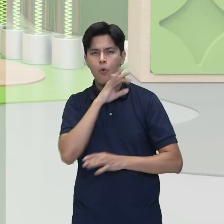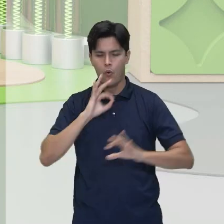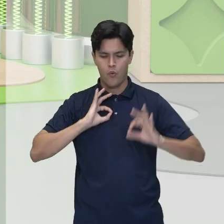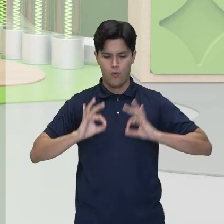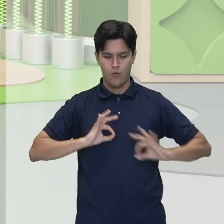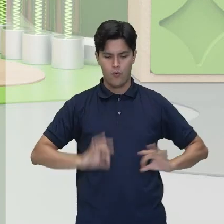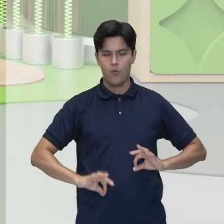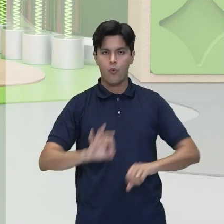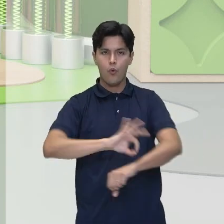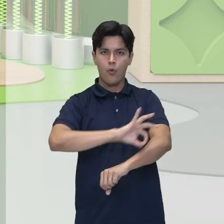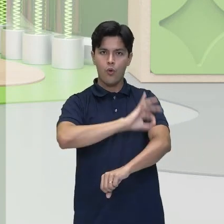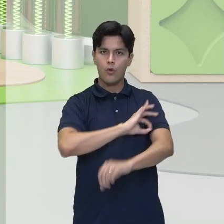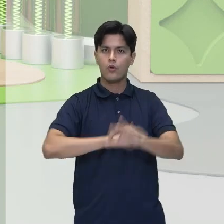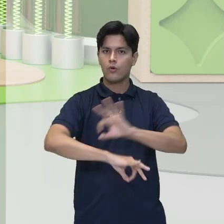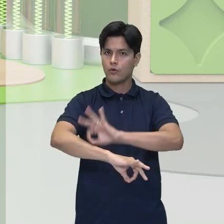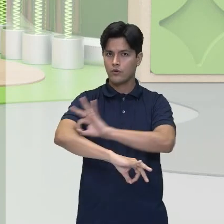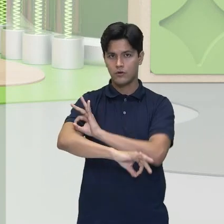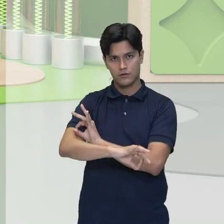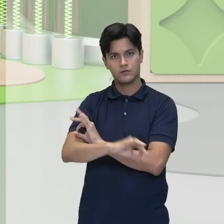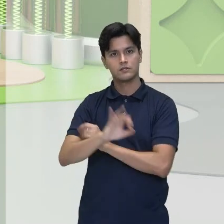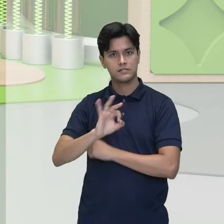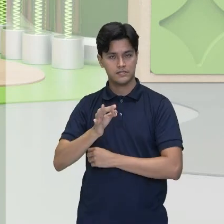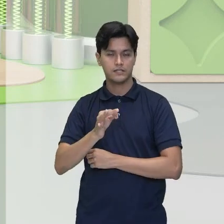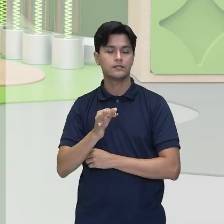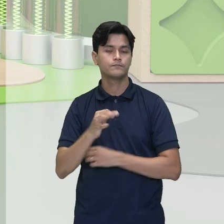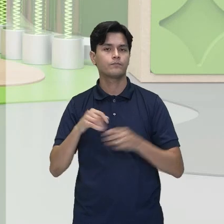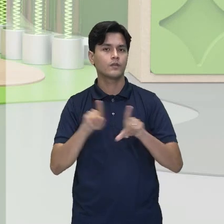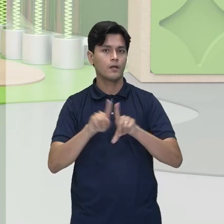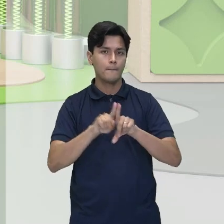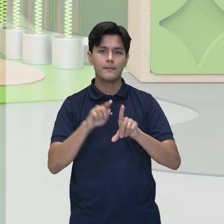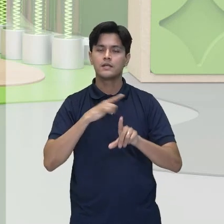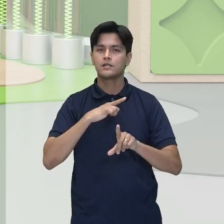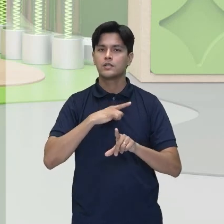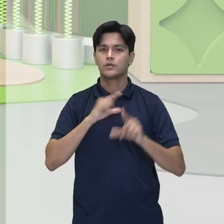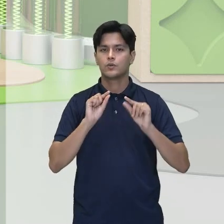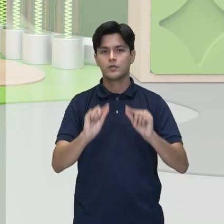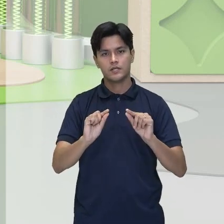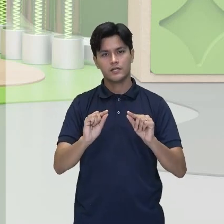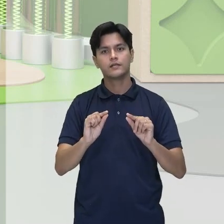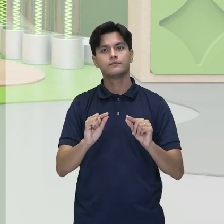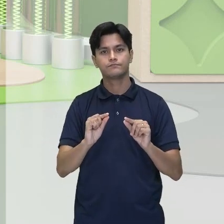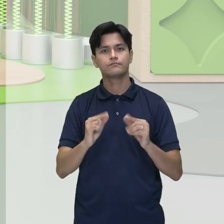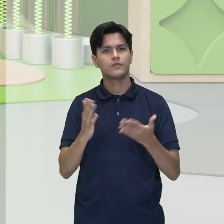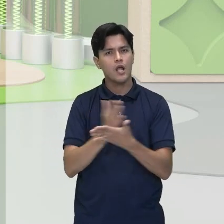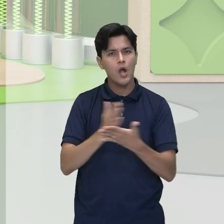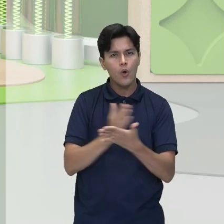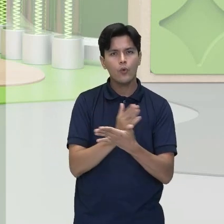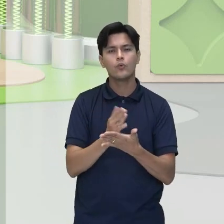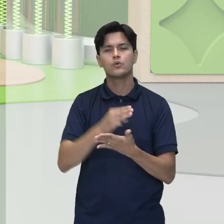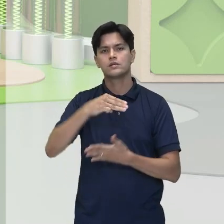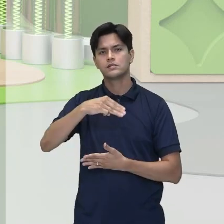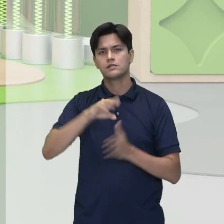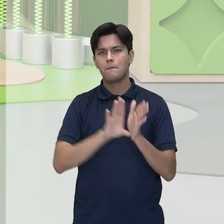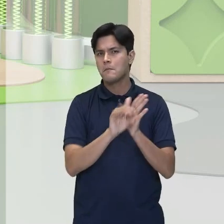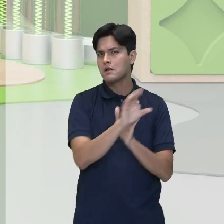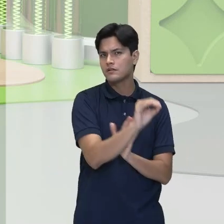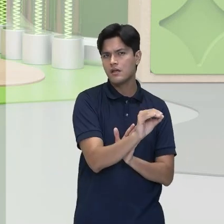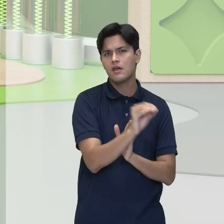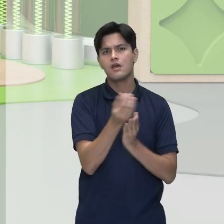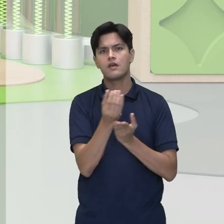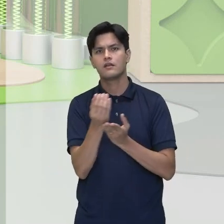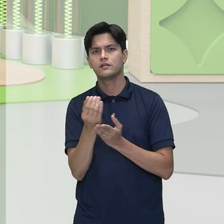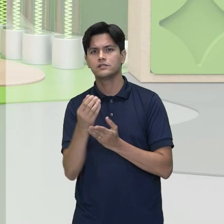mas eles são únicos ainda assim. E tem aqueles que a gente ainda não conhece, micro-organismos como bactérias,